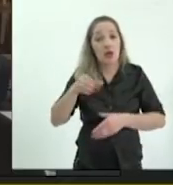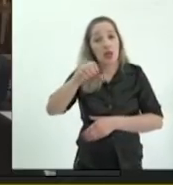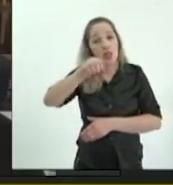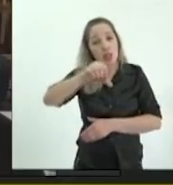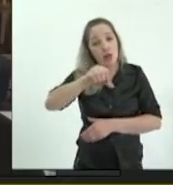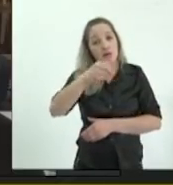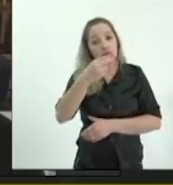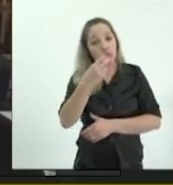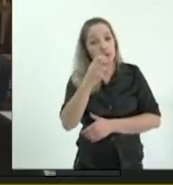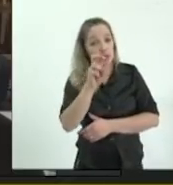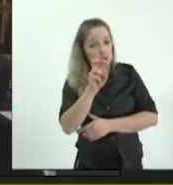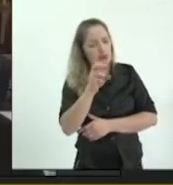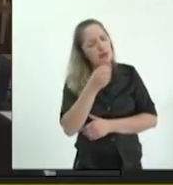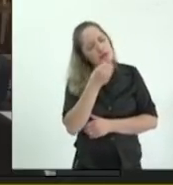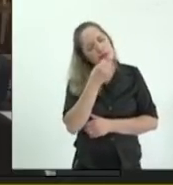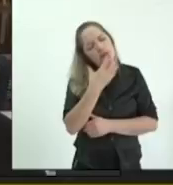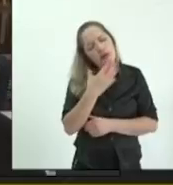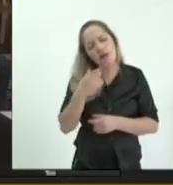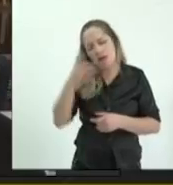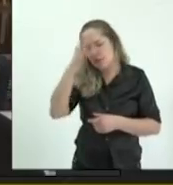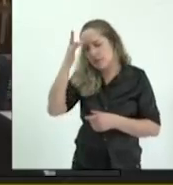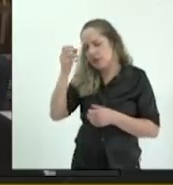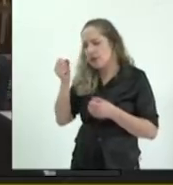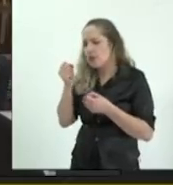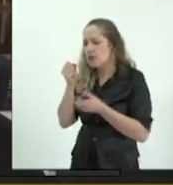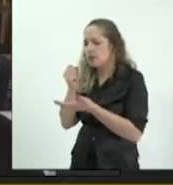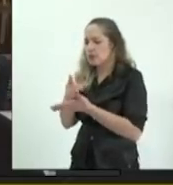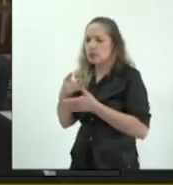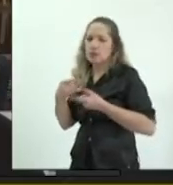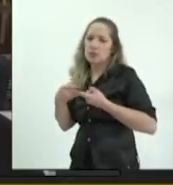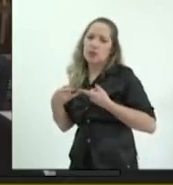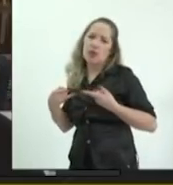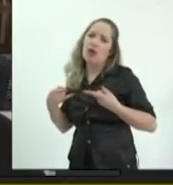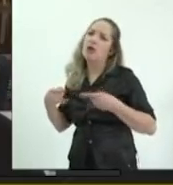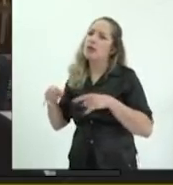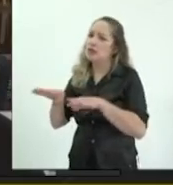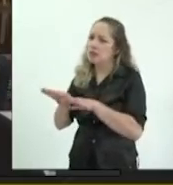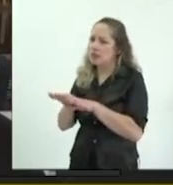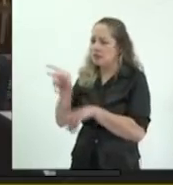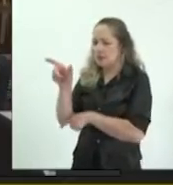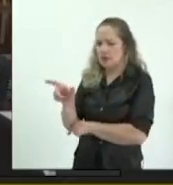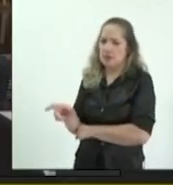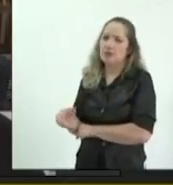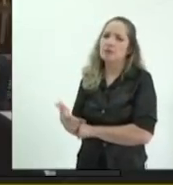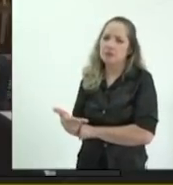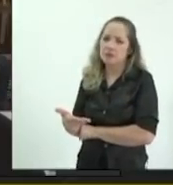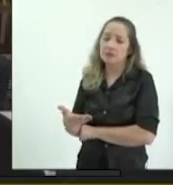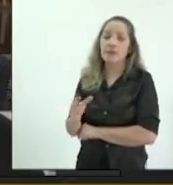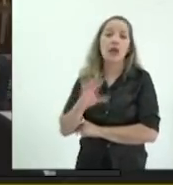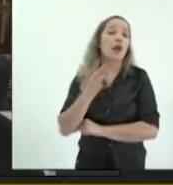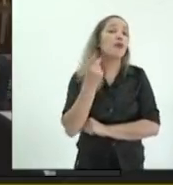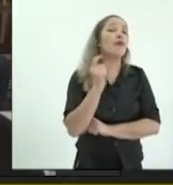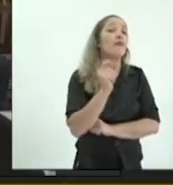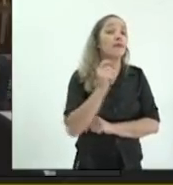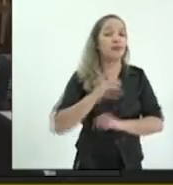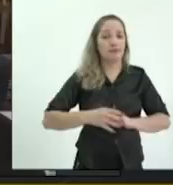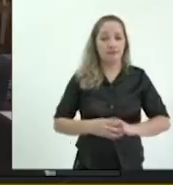para o passageiro. E o que acontece é que as próprias companhias aéreas, e aí tocando num ponto tanto do Ricardo quanto da